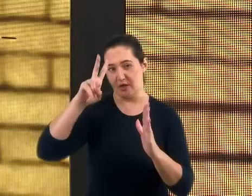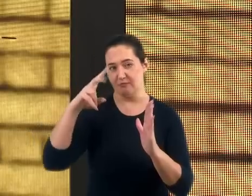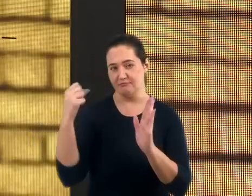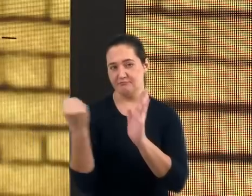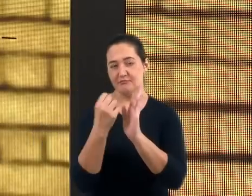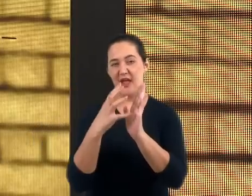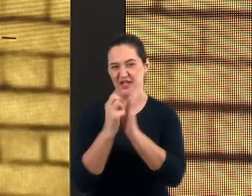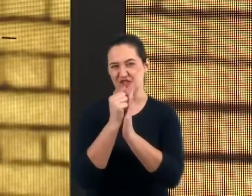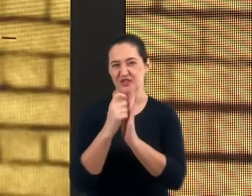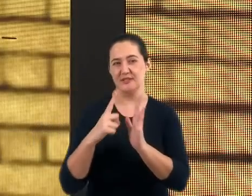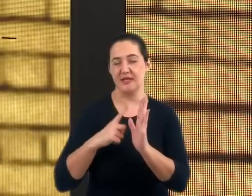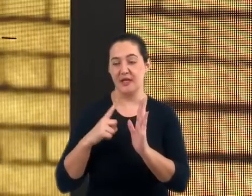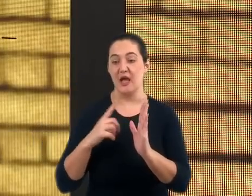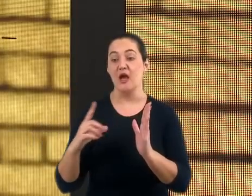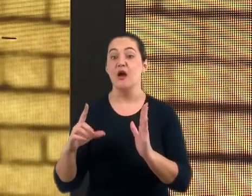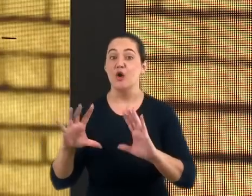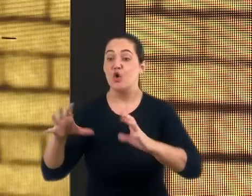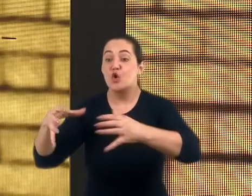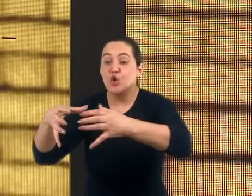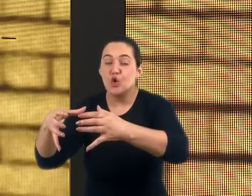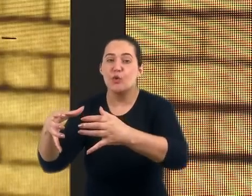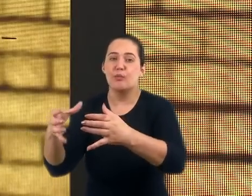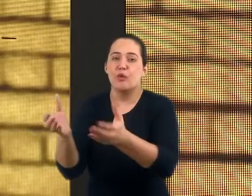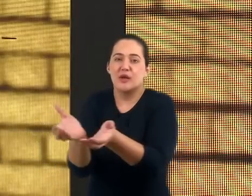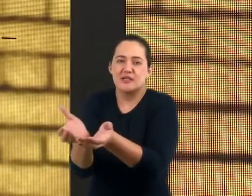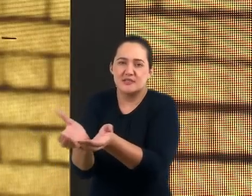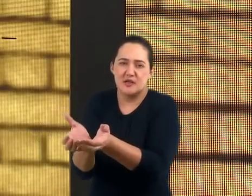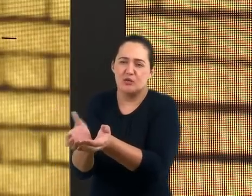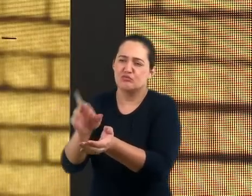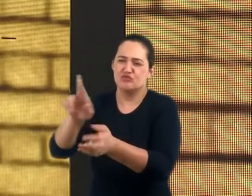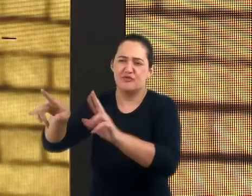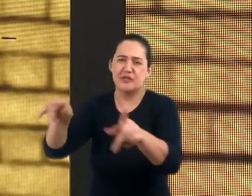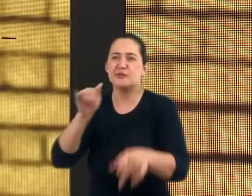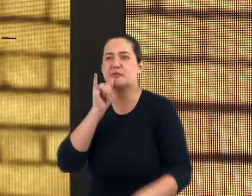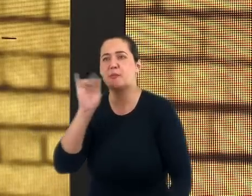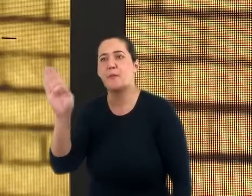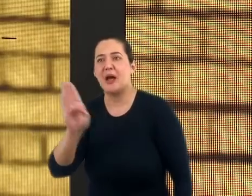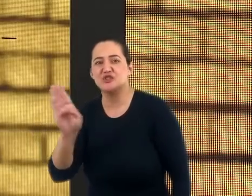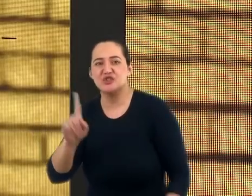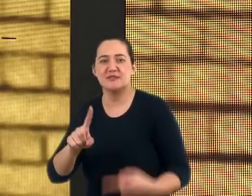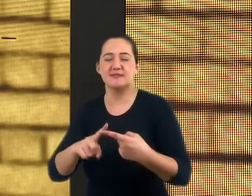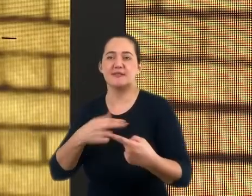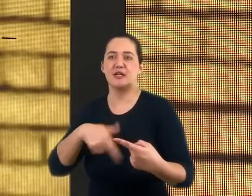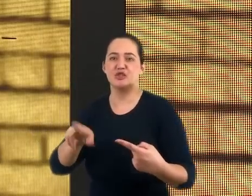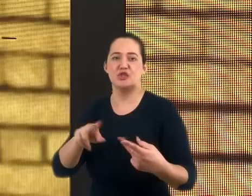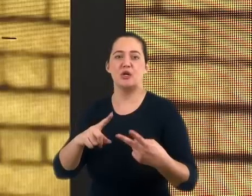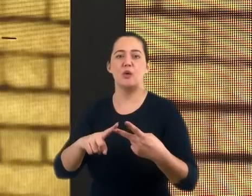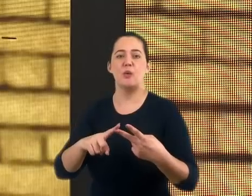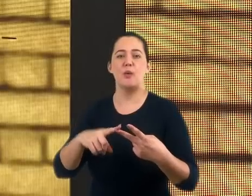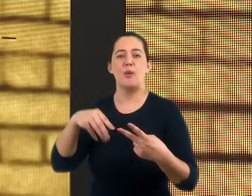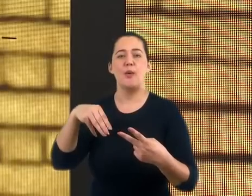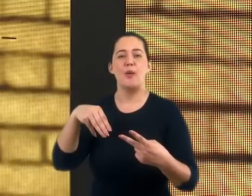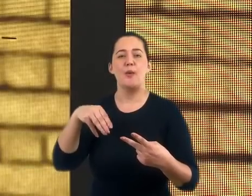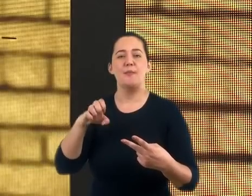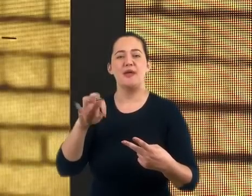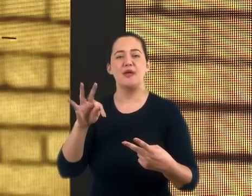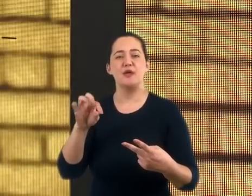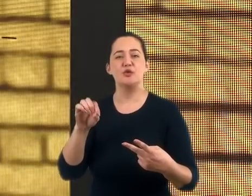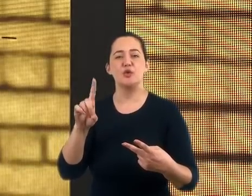de diferentes denominações religiosas, por exemplo, batistas, metodistas,